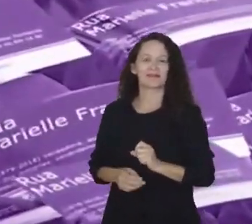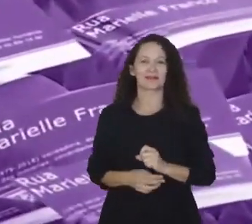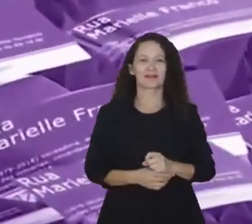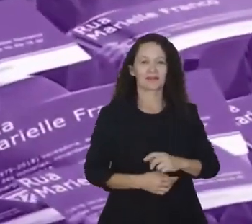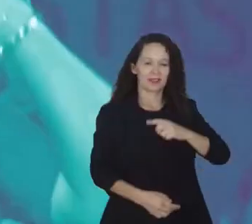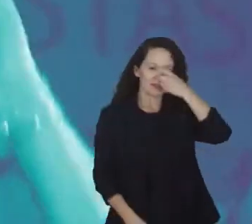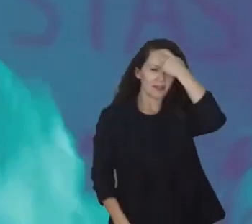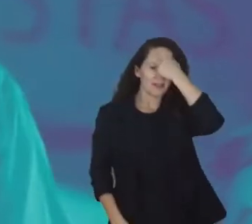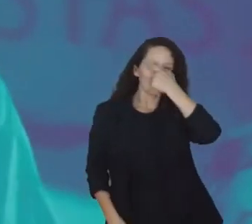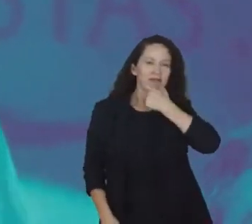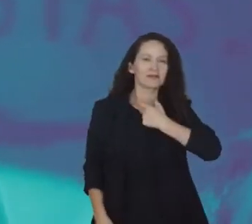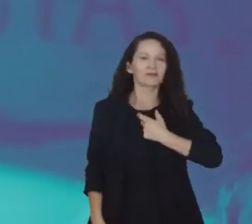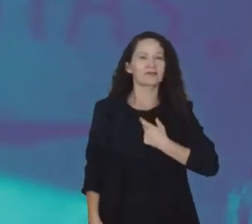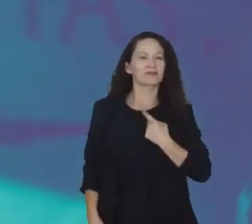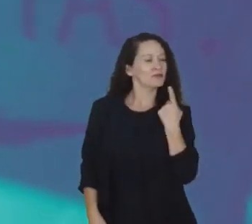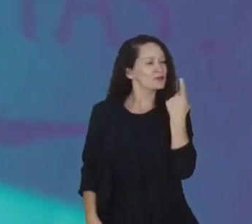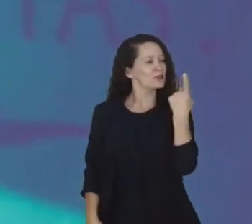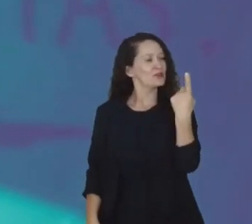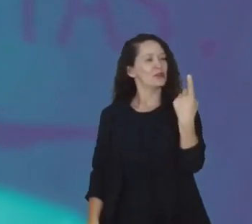acontecer.